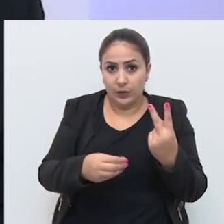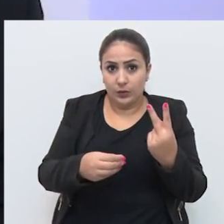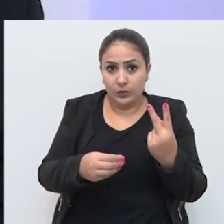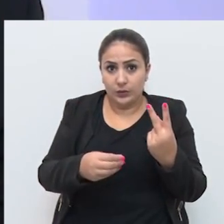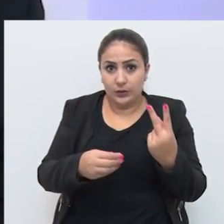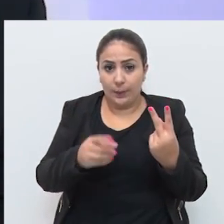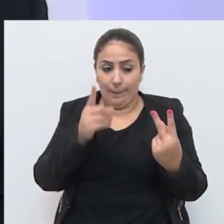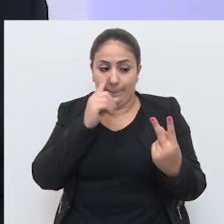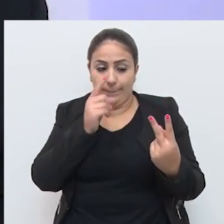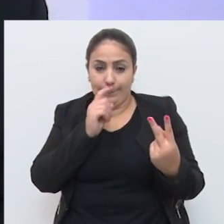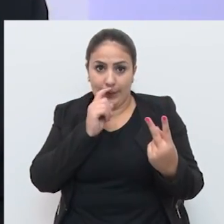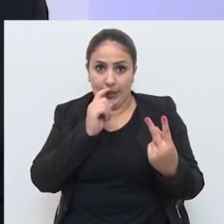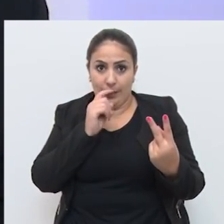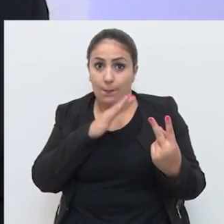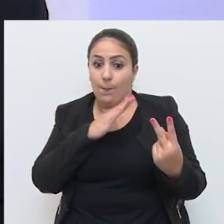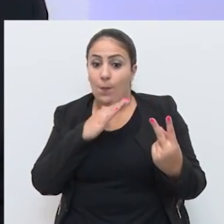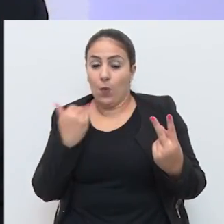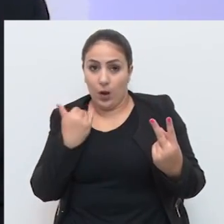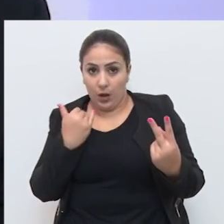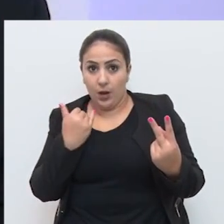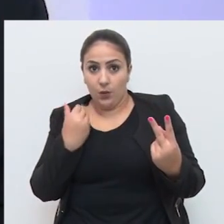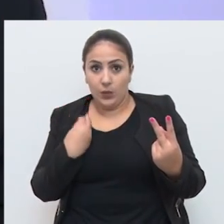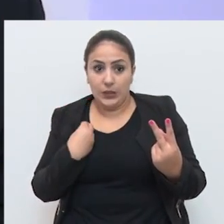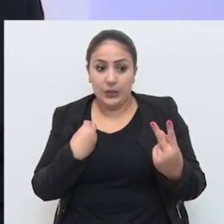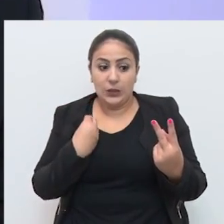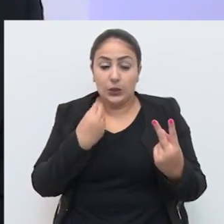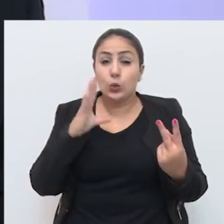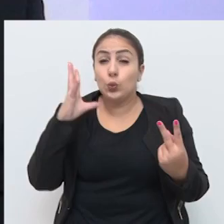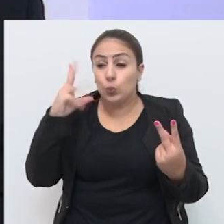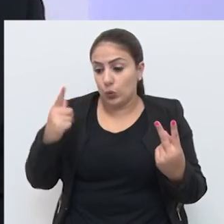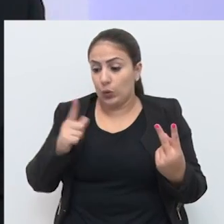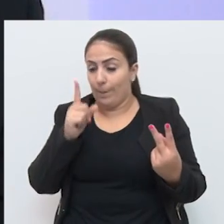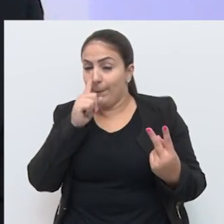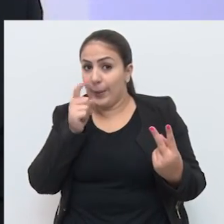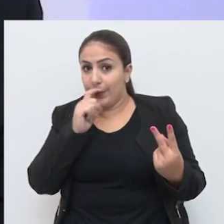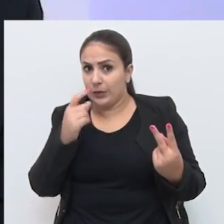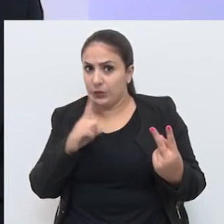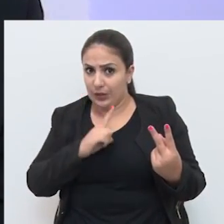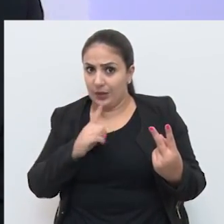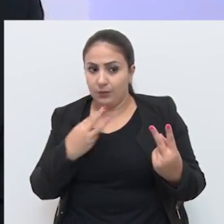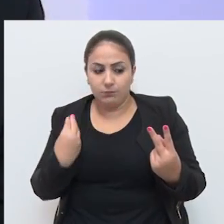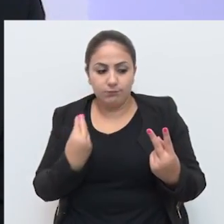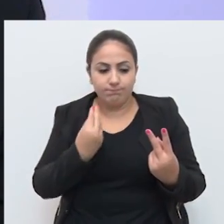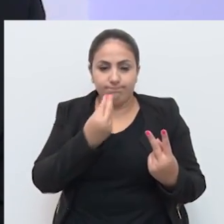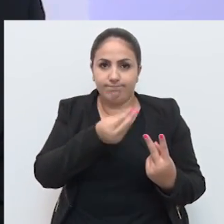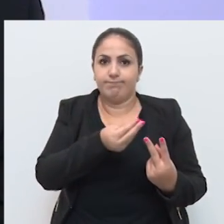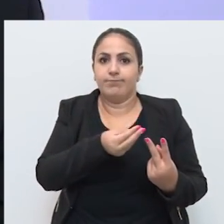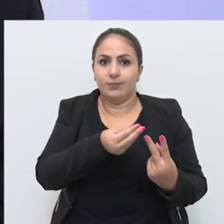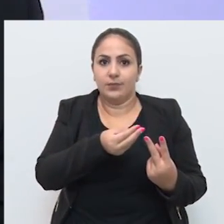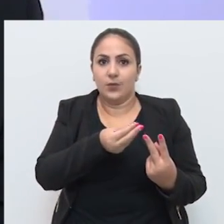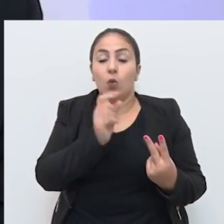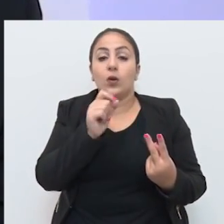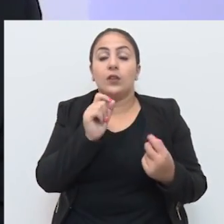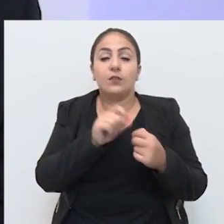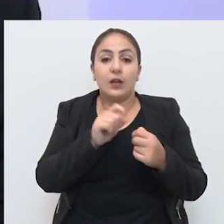patrimônio dos pais. Então, os pais falecem, iniciam um processo de sucessão. Esse processo vira um espólio, e o espólio